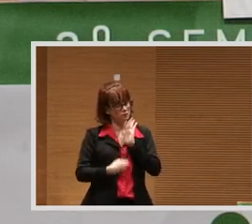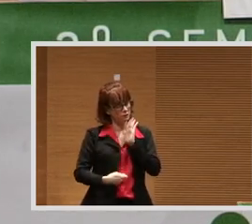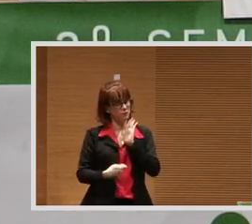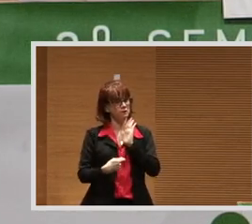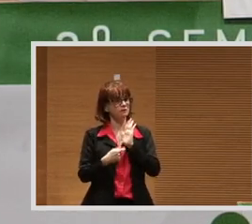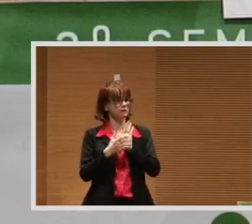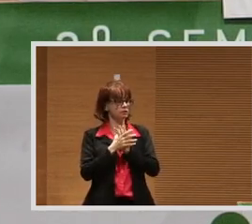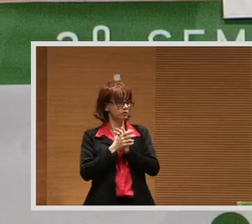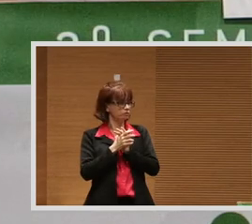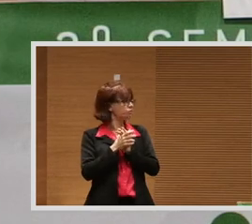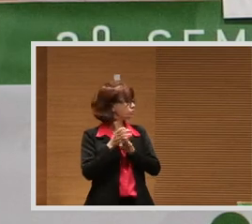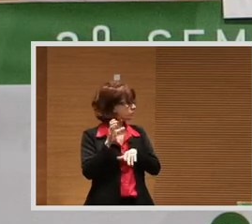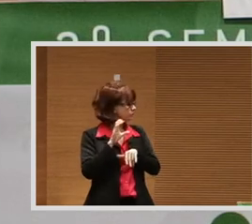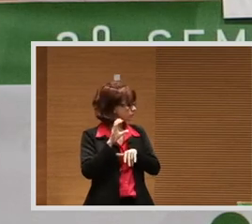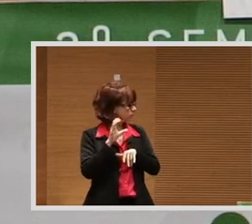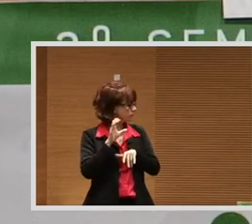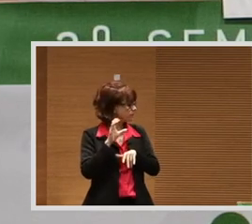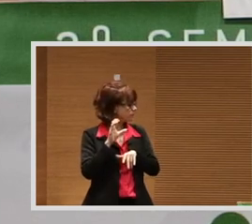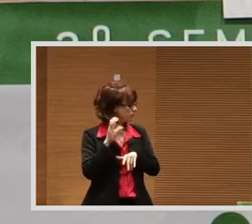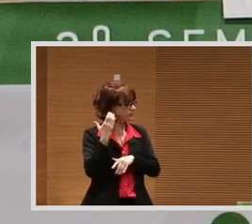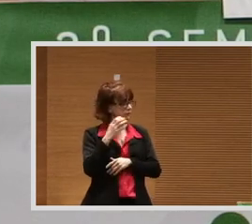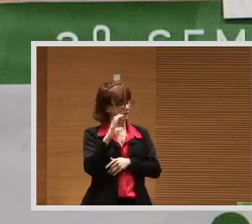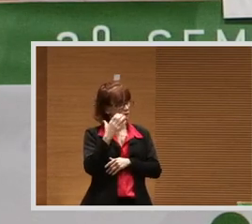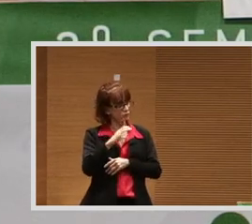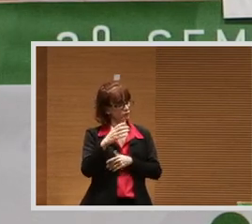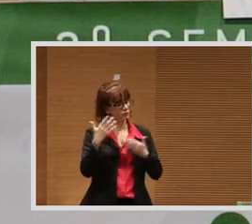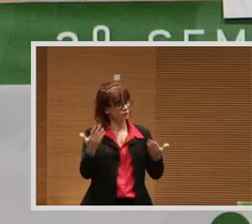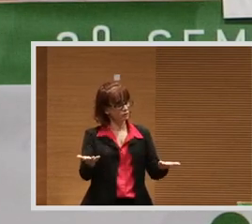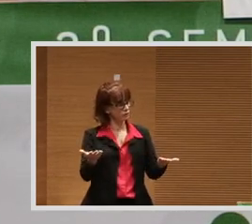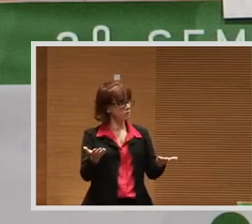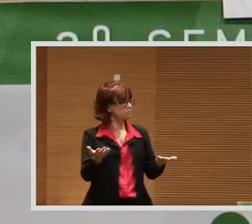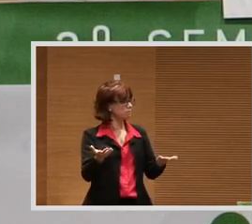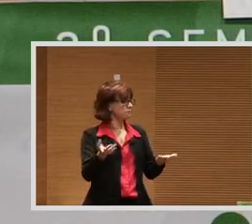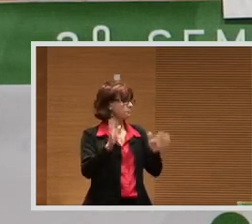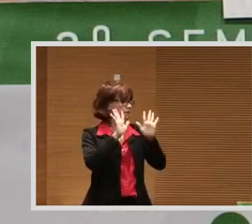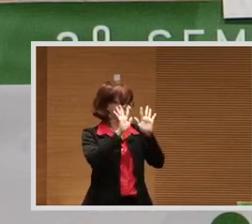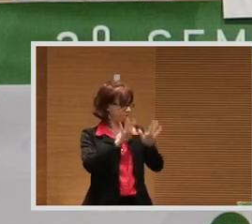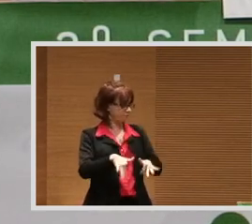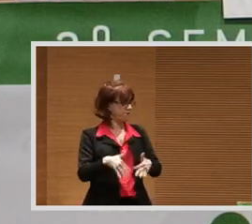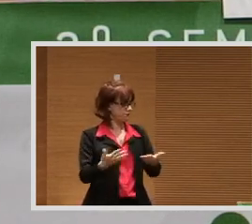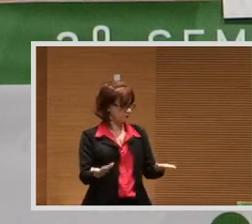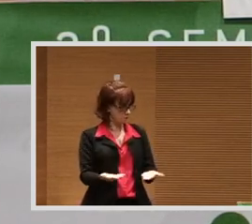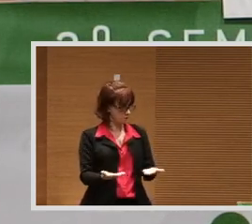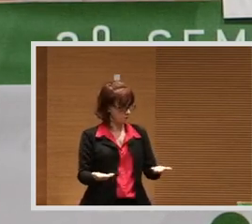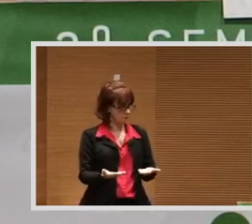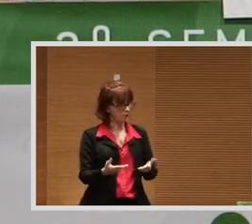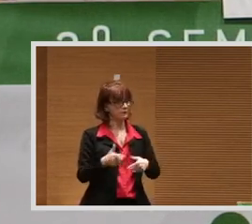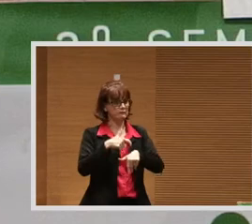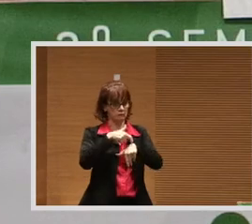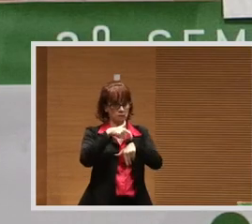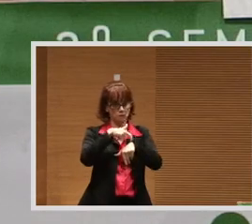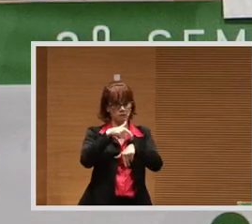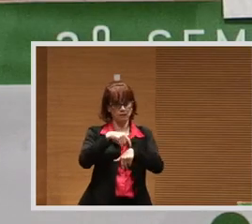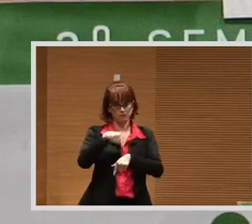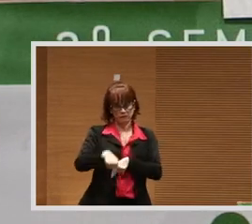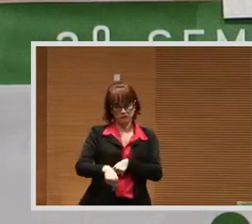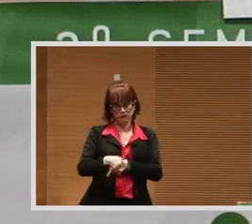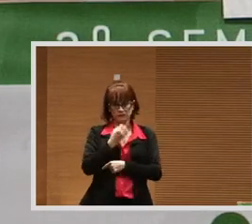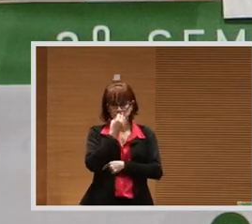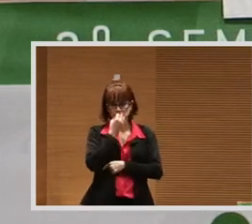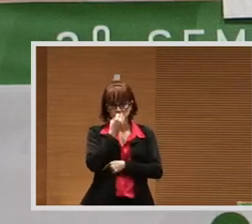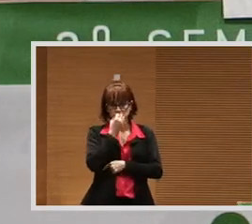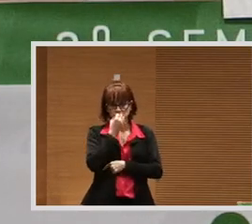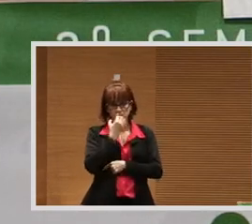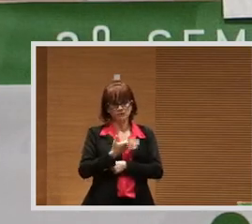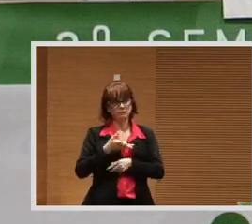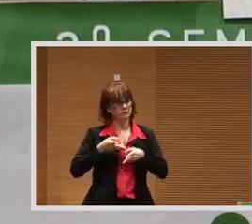É verdade, tem razão. Bom, gente, acho que nós precisamos encerrar. Né? Nós temos um horário aqui, seria muito bom,